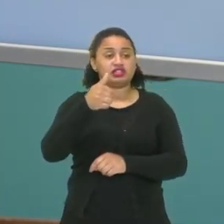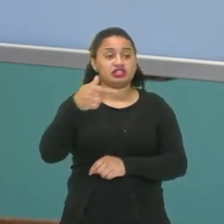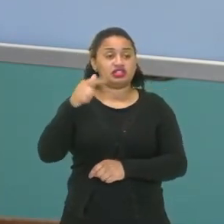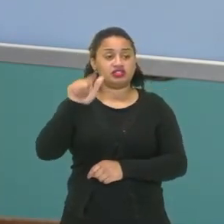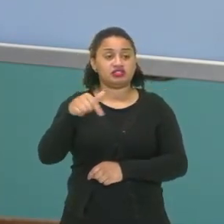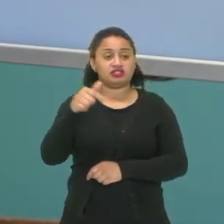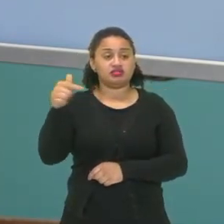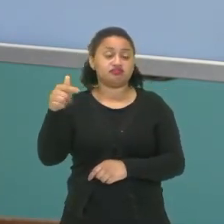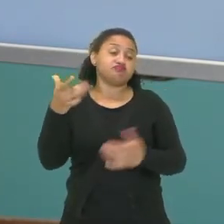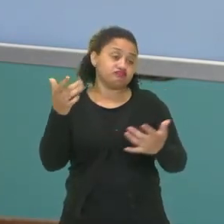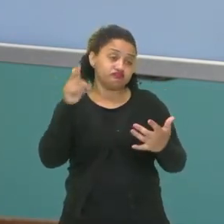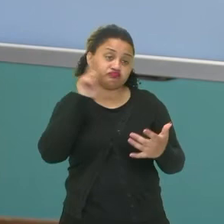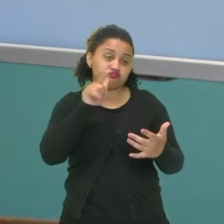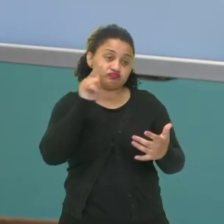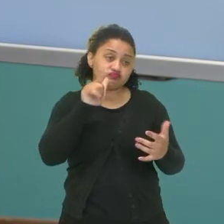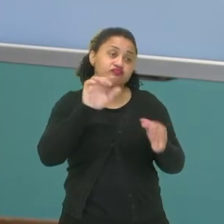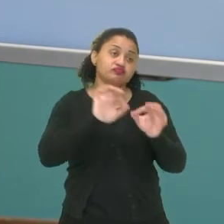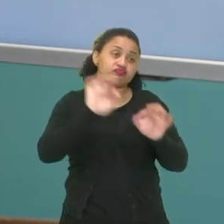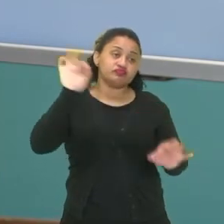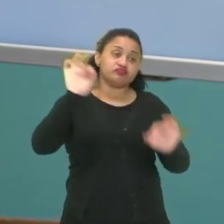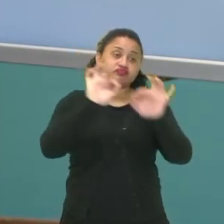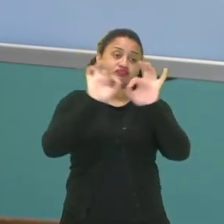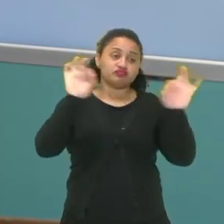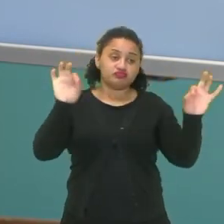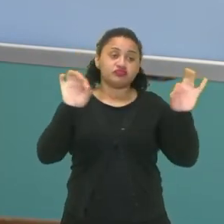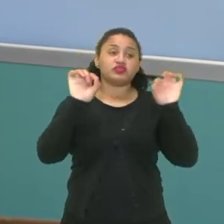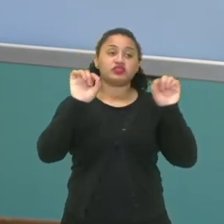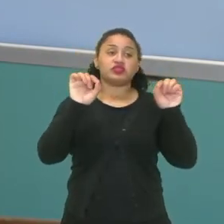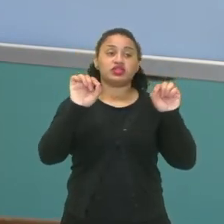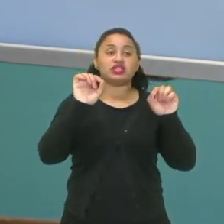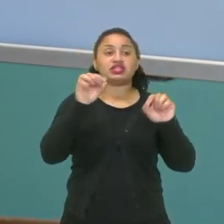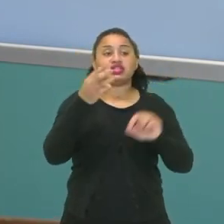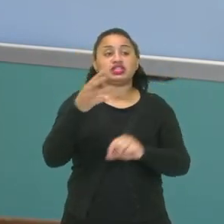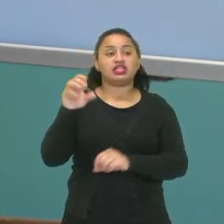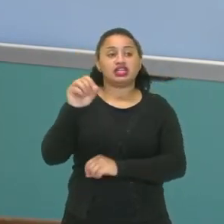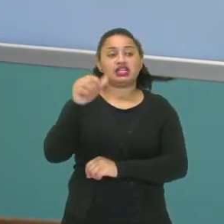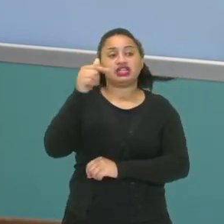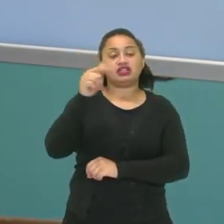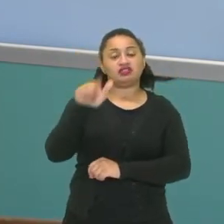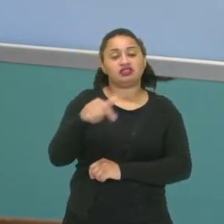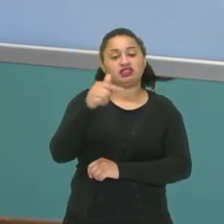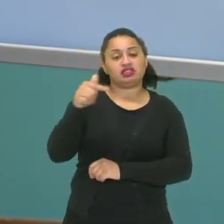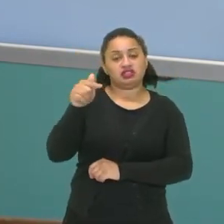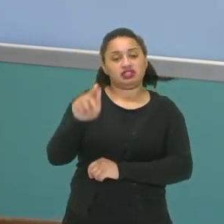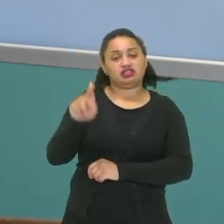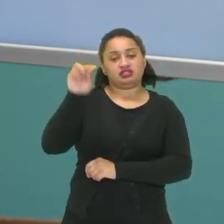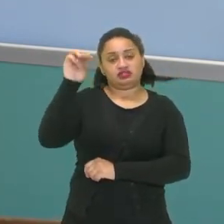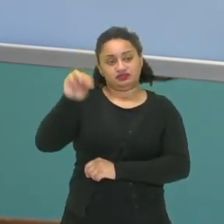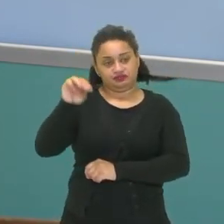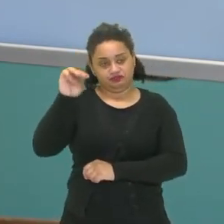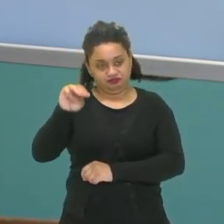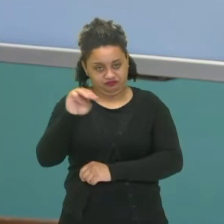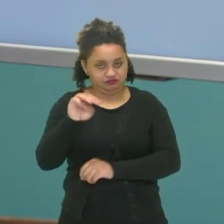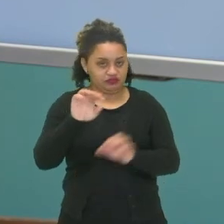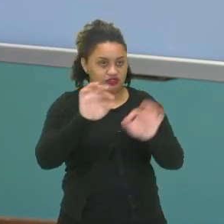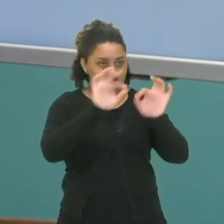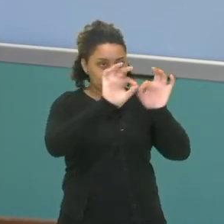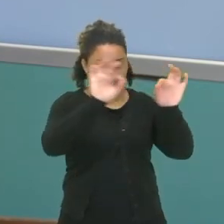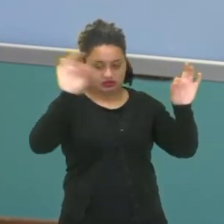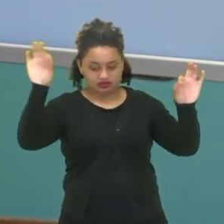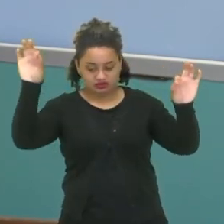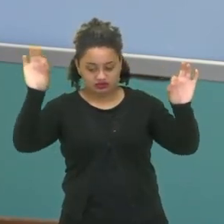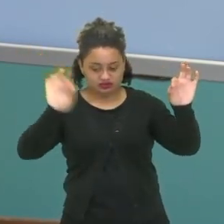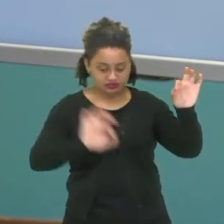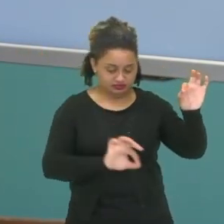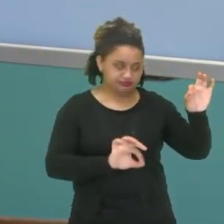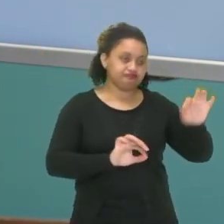vai dar exatamente a distância percorrida pelo helicóptero, que será de 30,7 quilômetros. Tranquilo? Agora, o